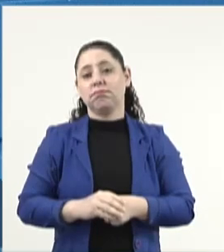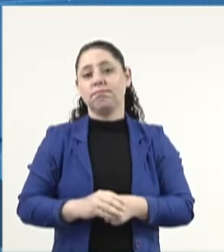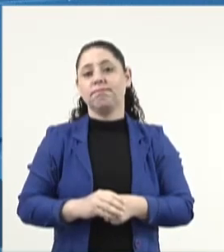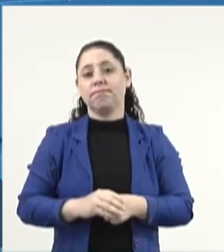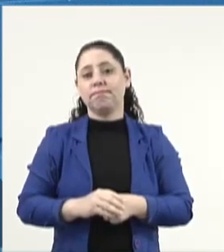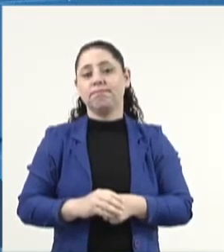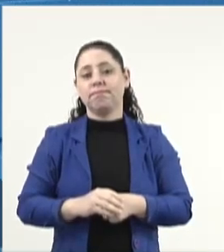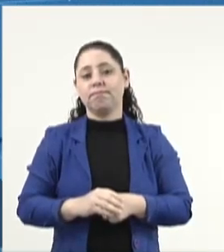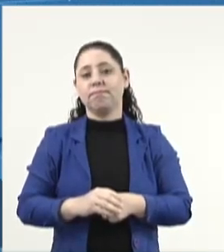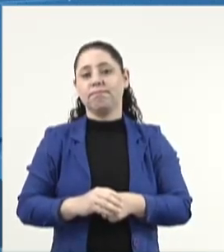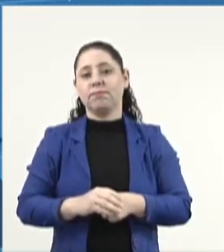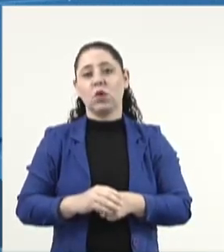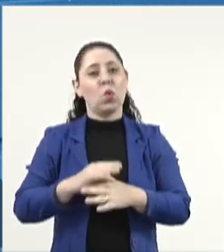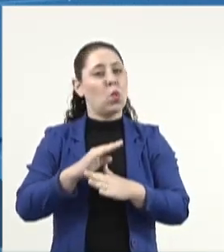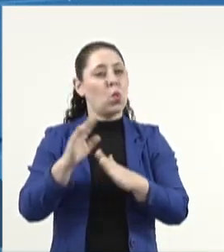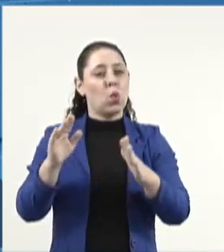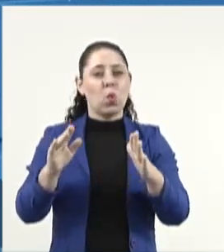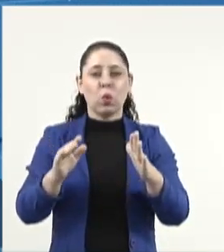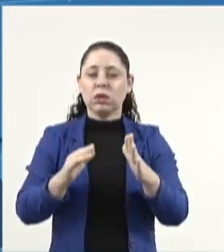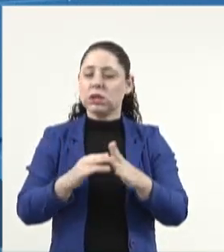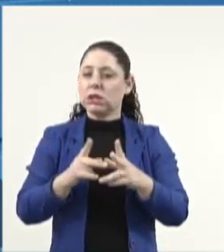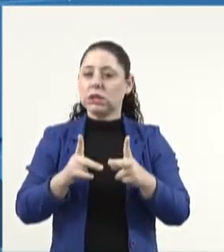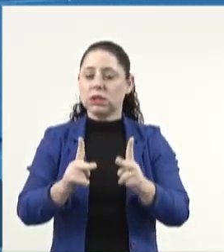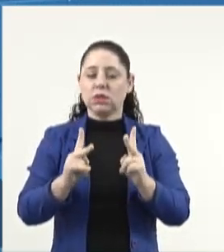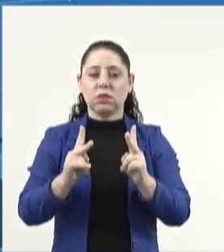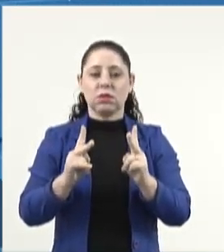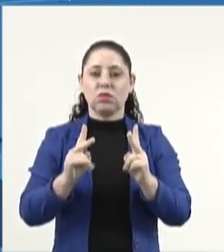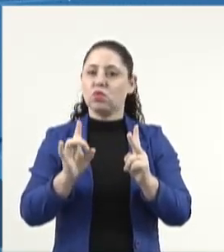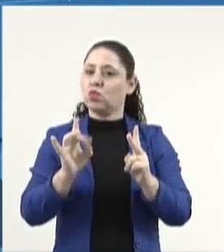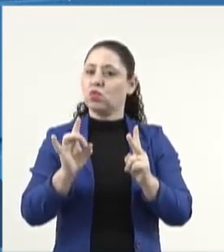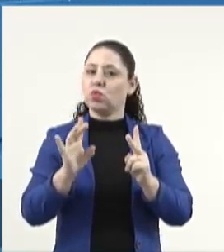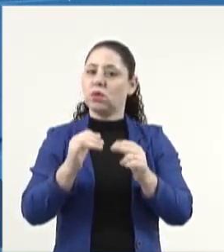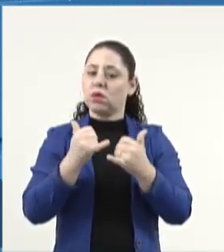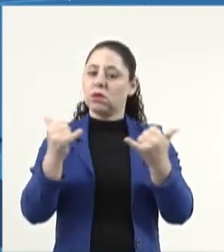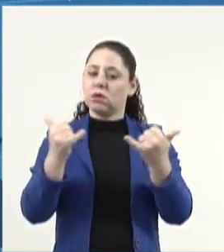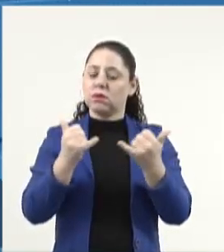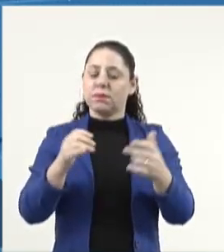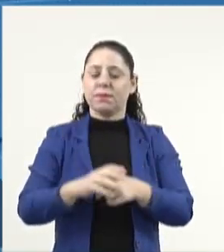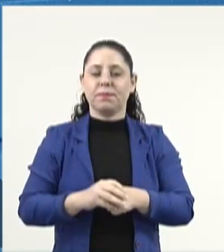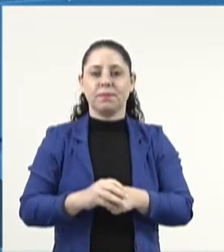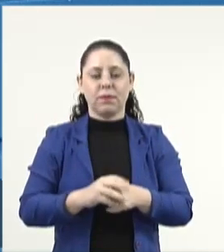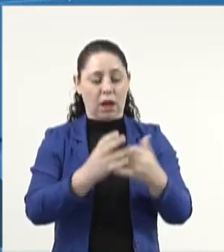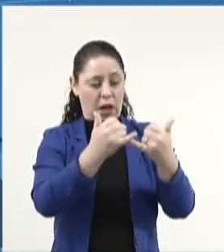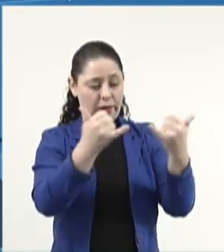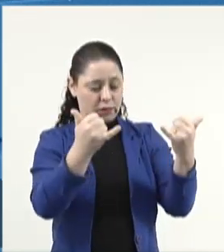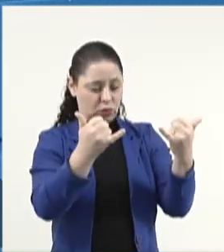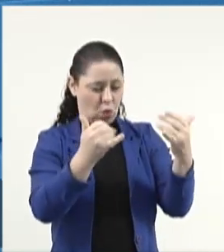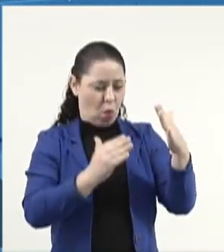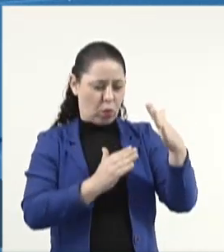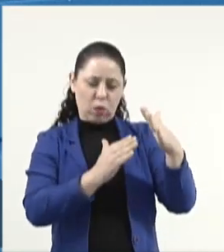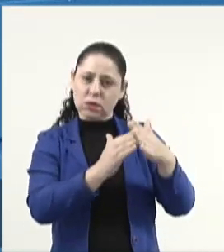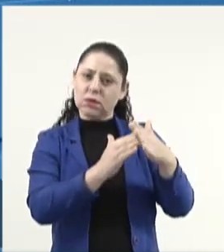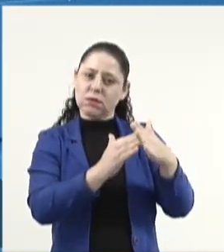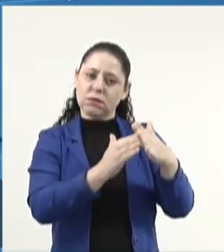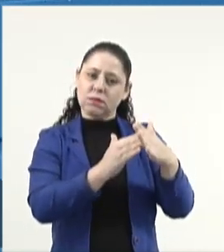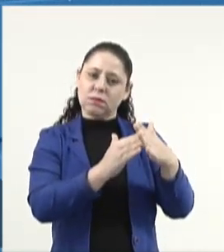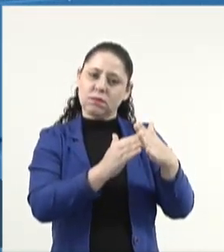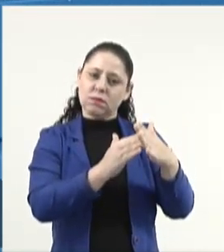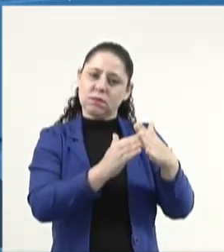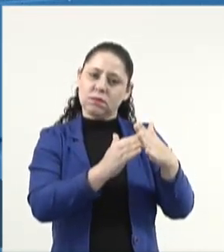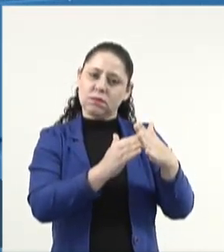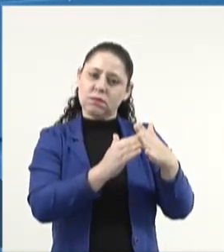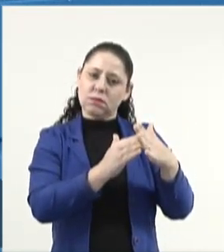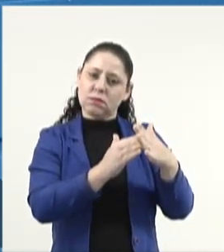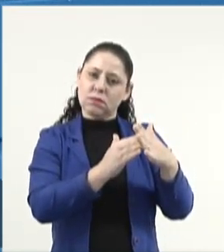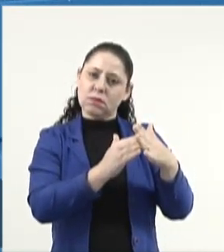todos os ramos, não só a Energisa. Energisa é o último ramo,